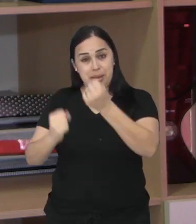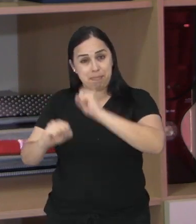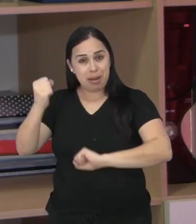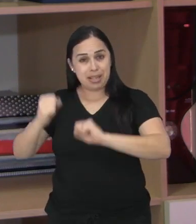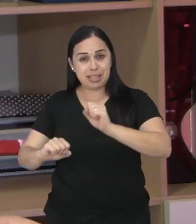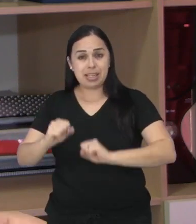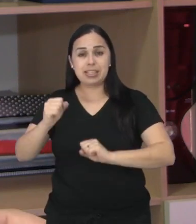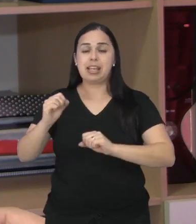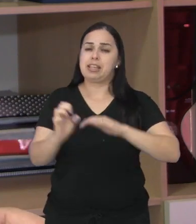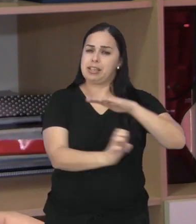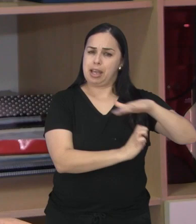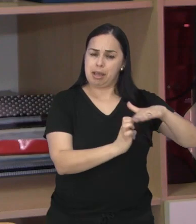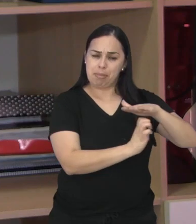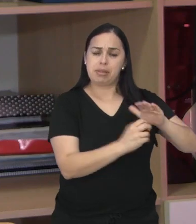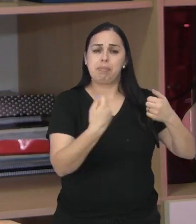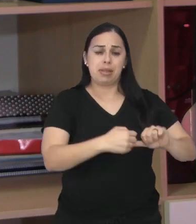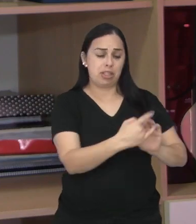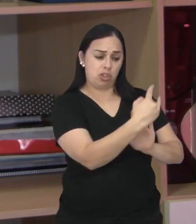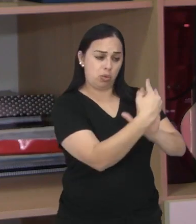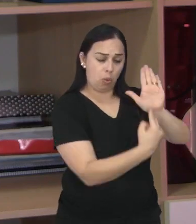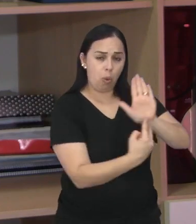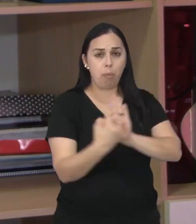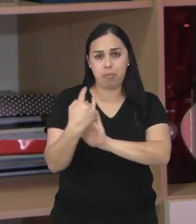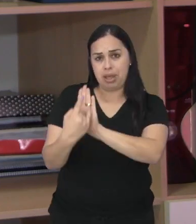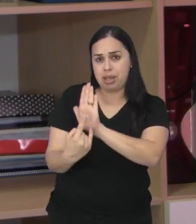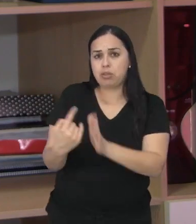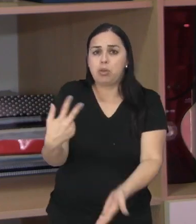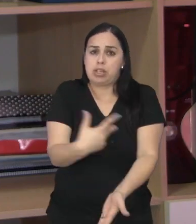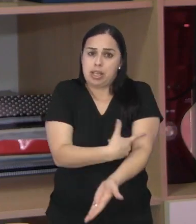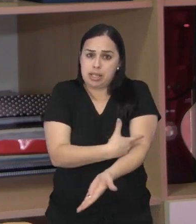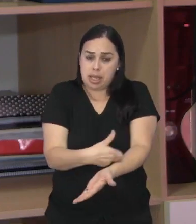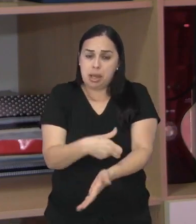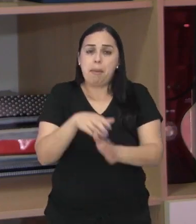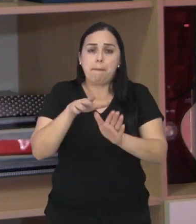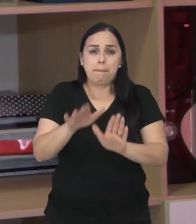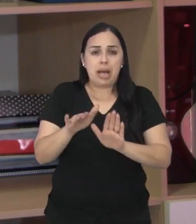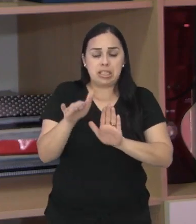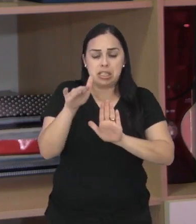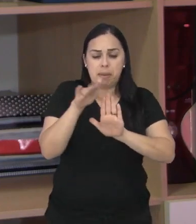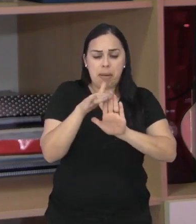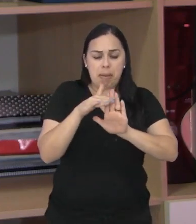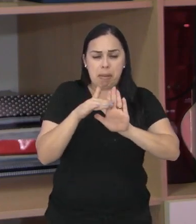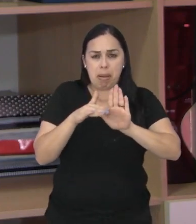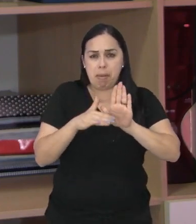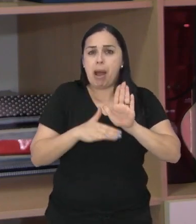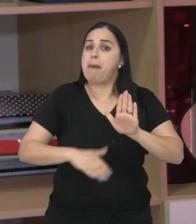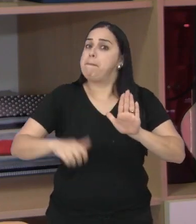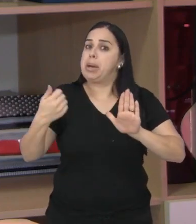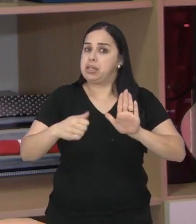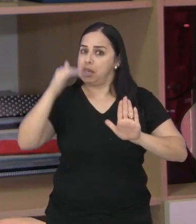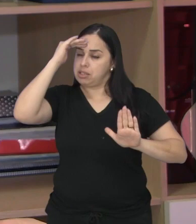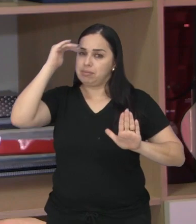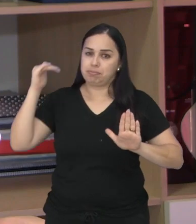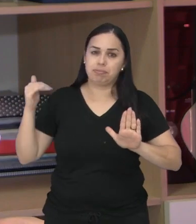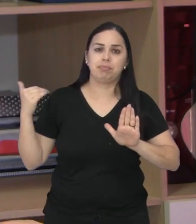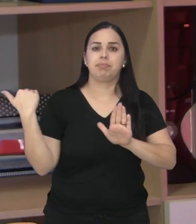empresas, não só de documentação, não só de exames, mas de uma série de normas